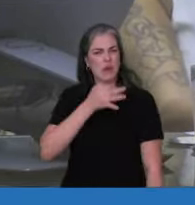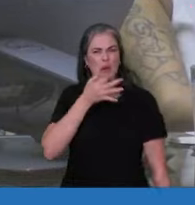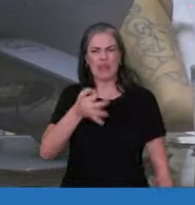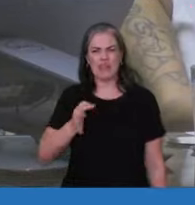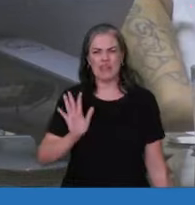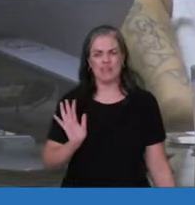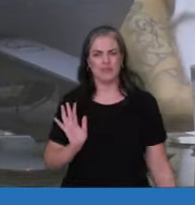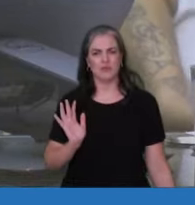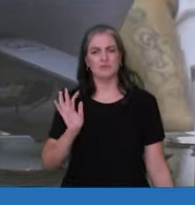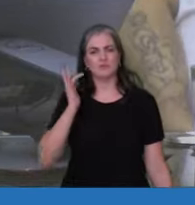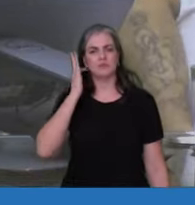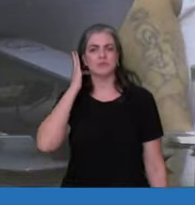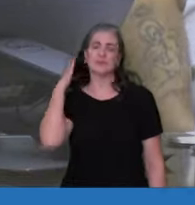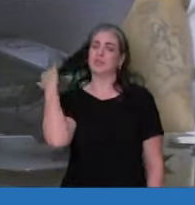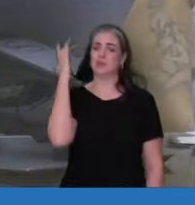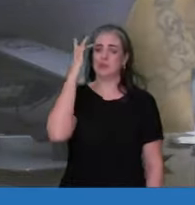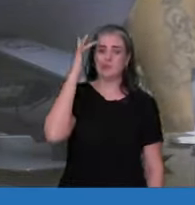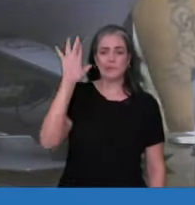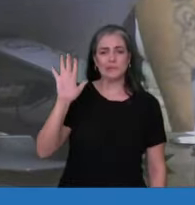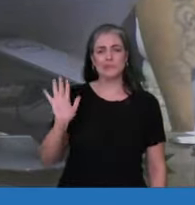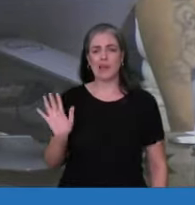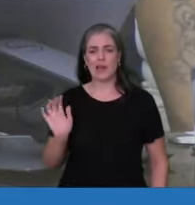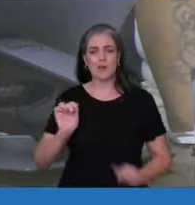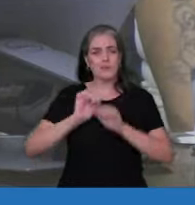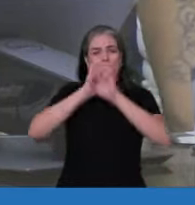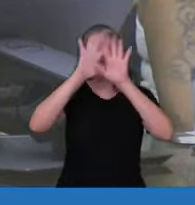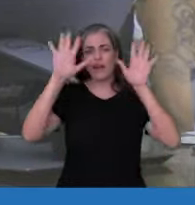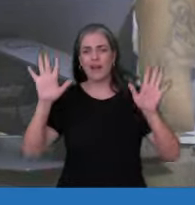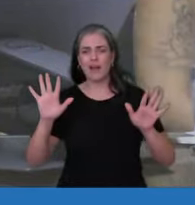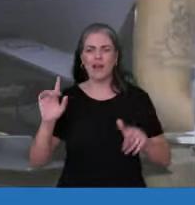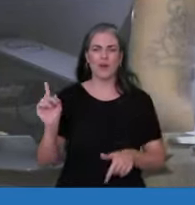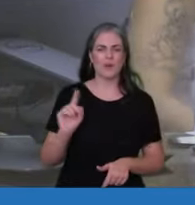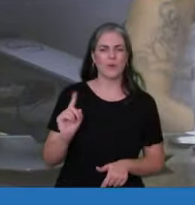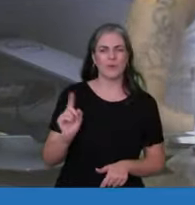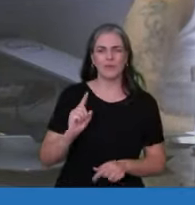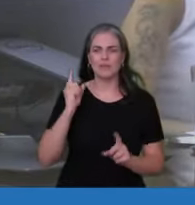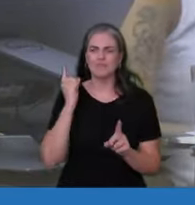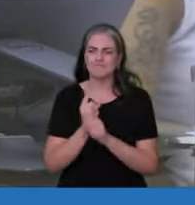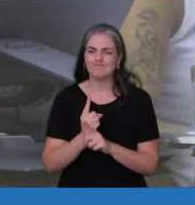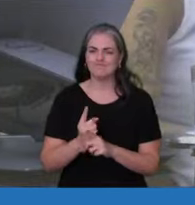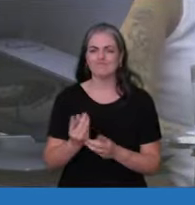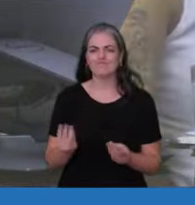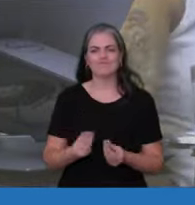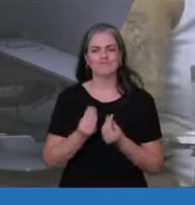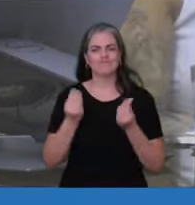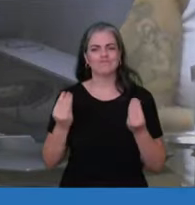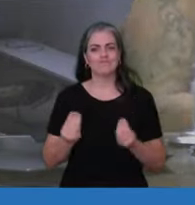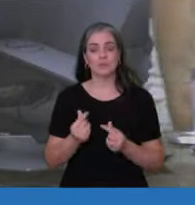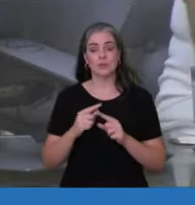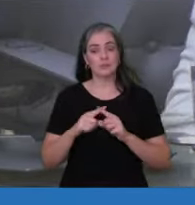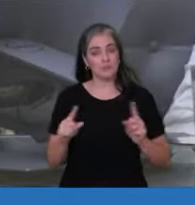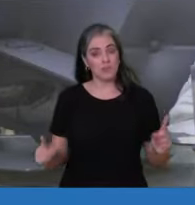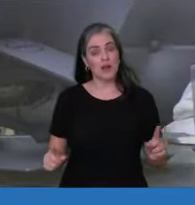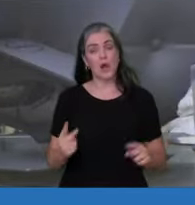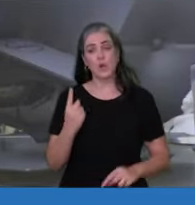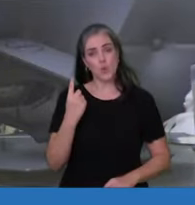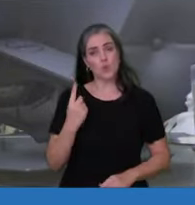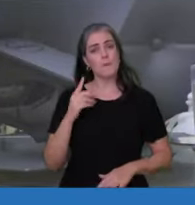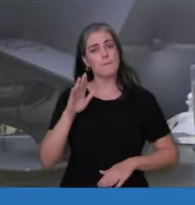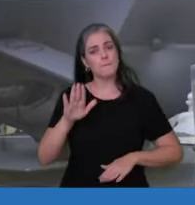chegamos totalmente ao esclarecimento, mas podemos dizer que um passo importante nessa